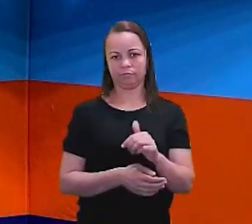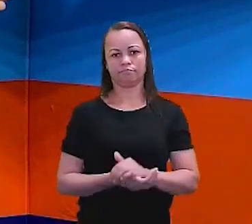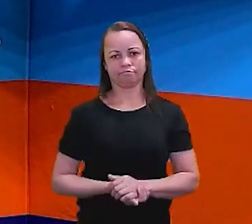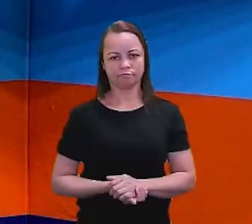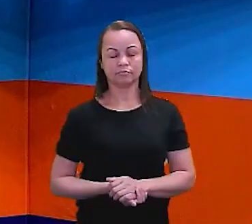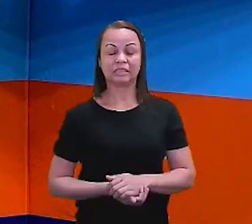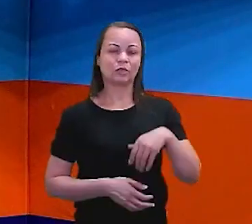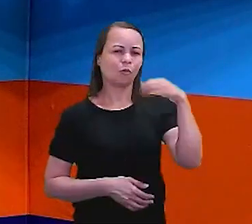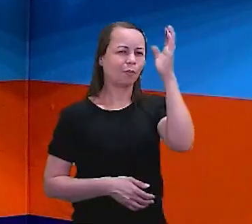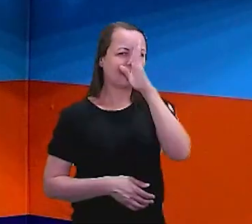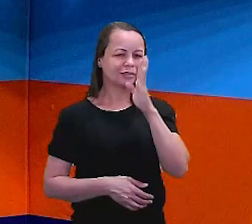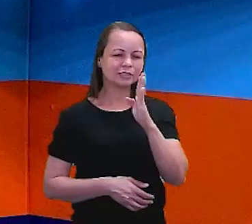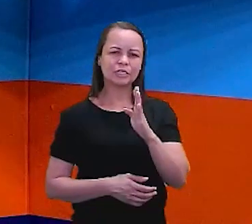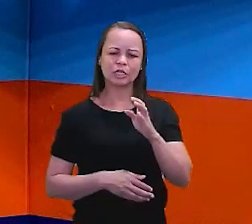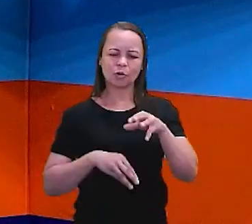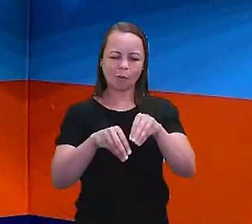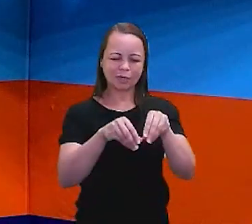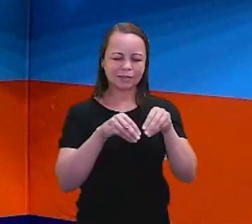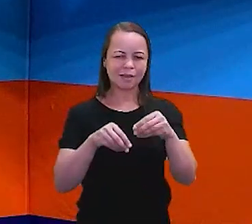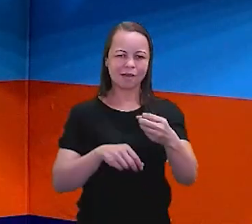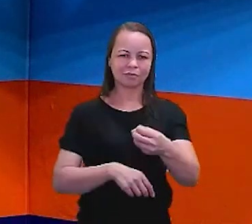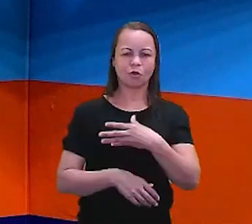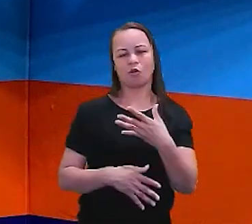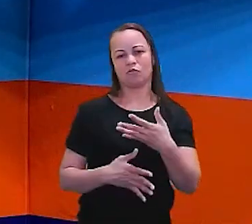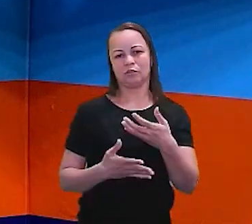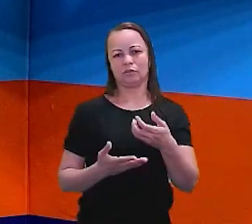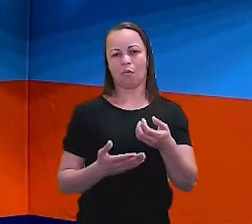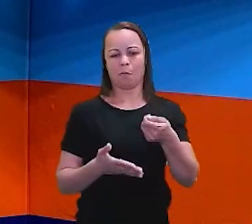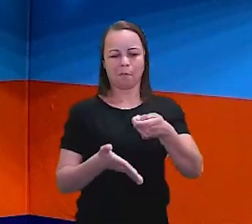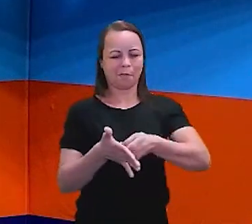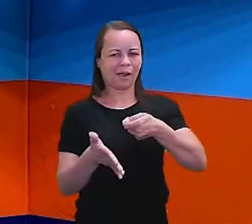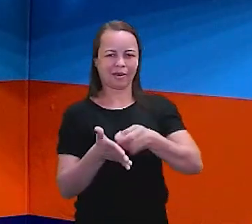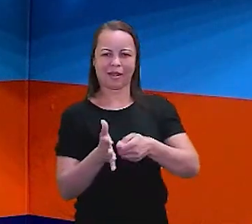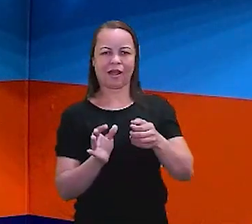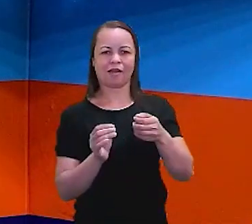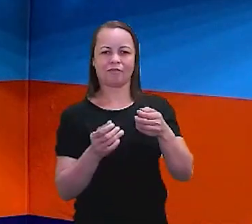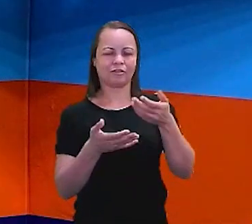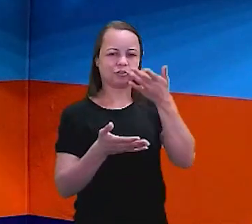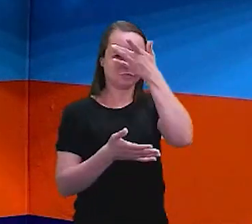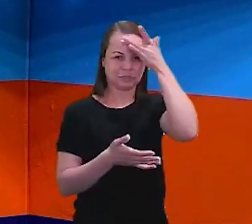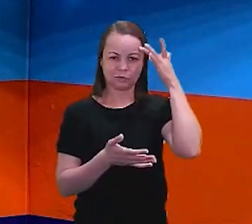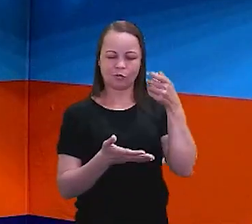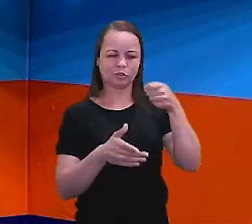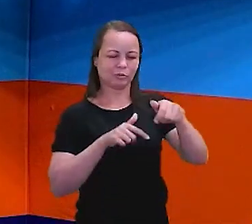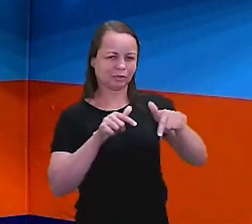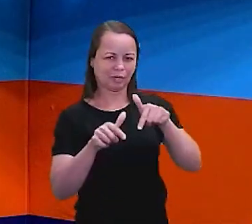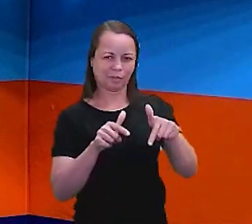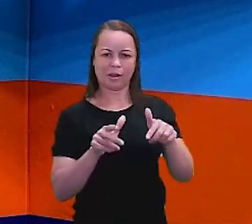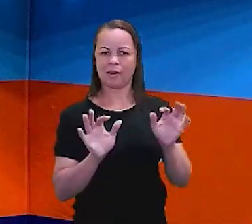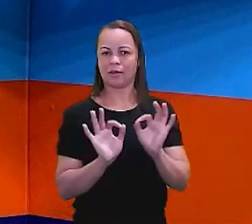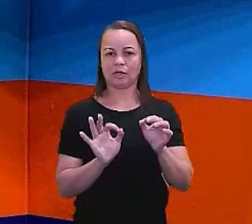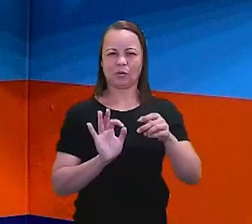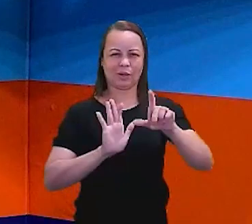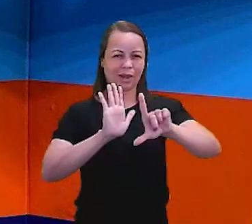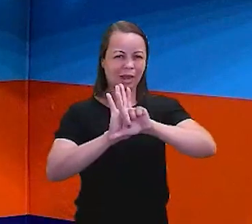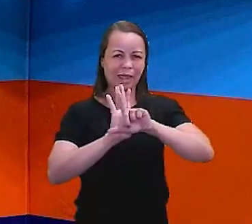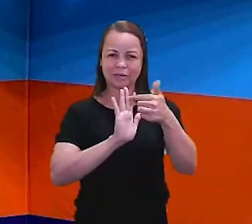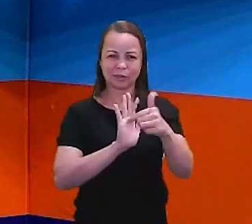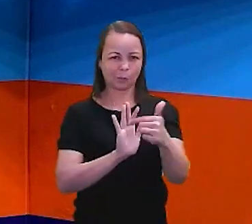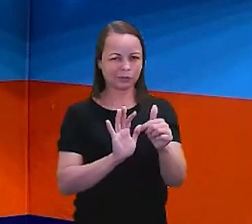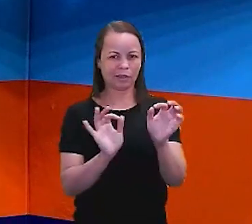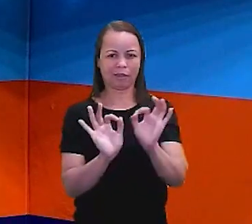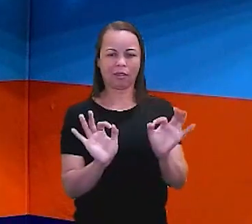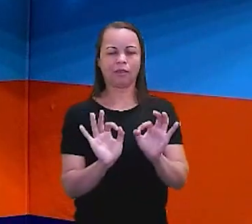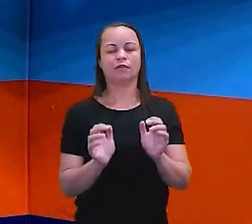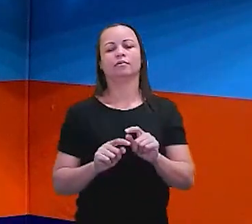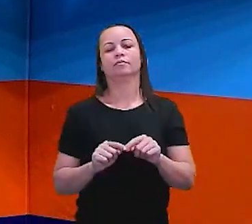era uma terra nova. Eles não pagavam ninguém para trabalhar, não se precisava de lei, não se precisava de nada. Então, após esse momento que